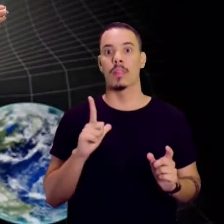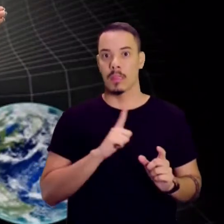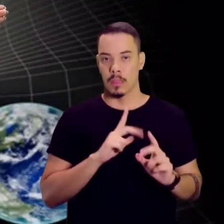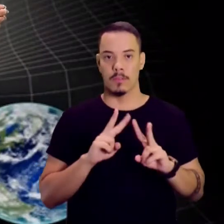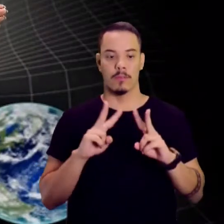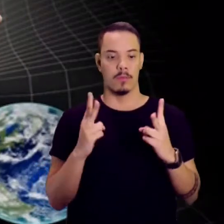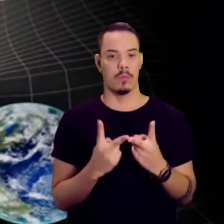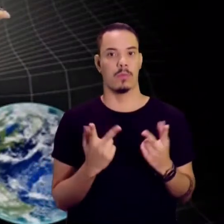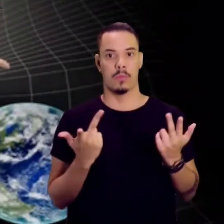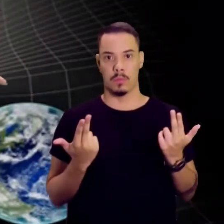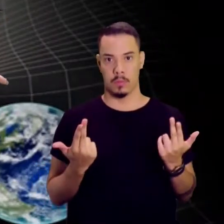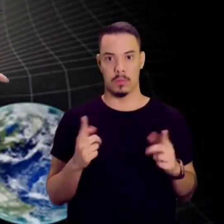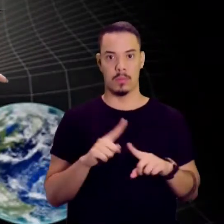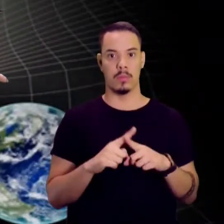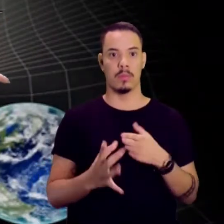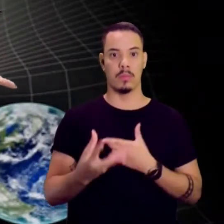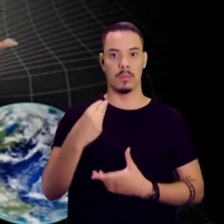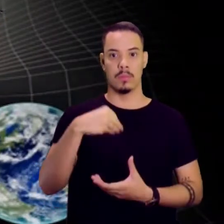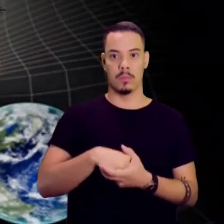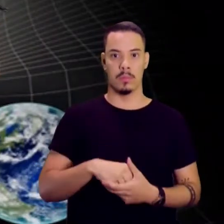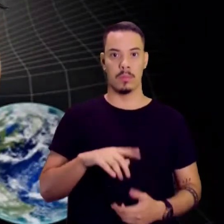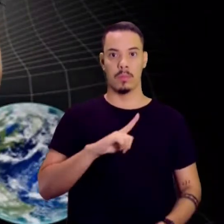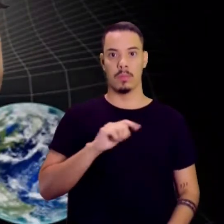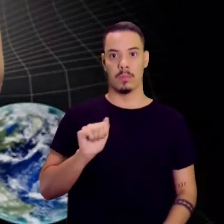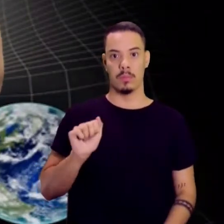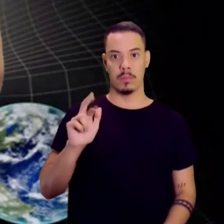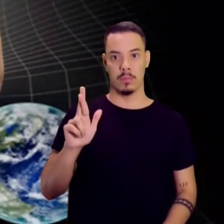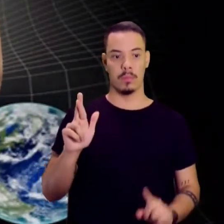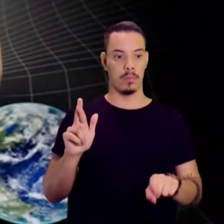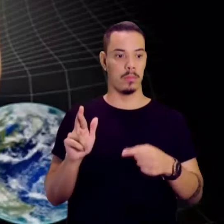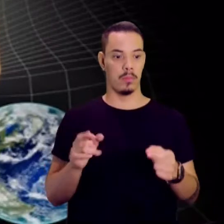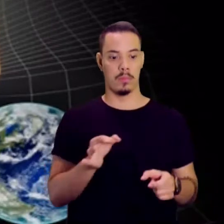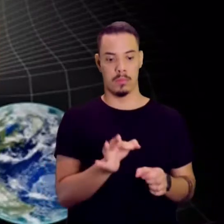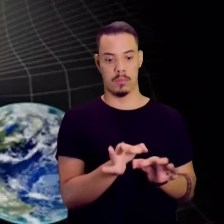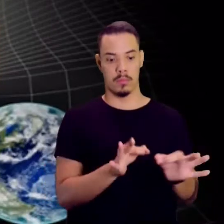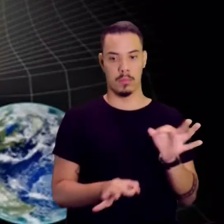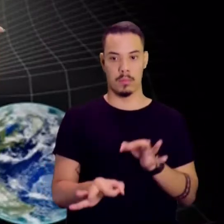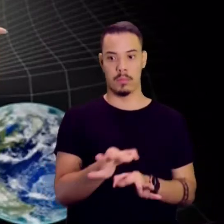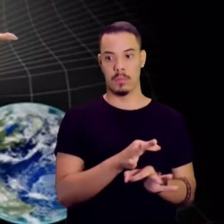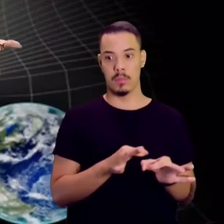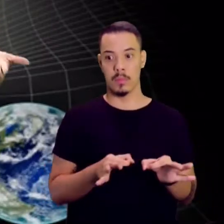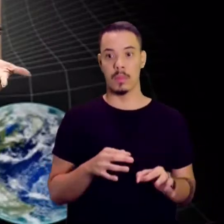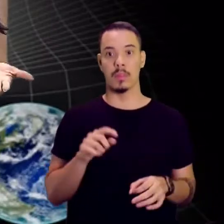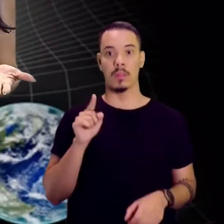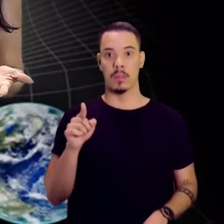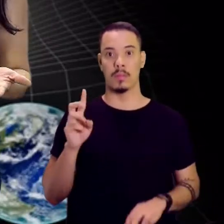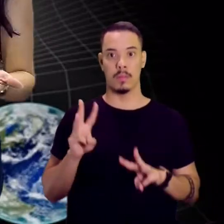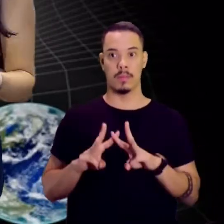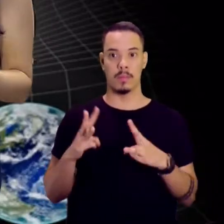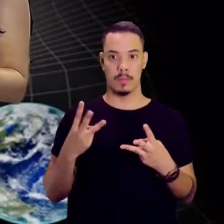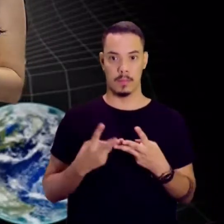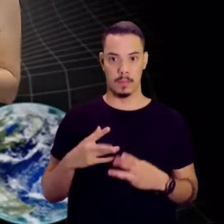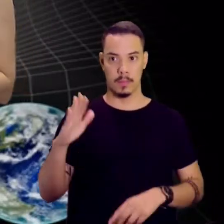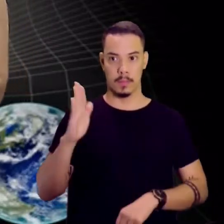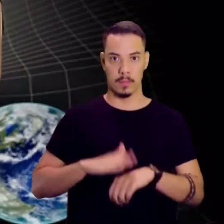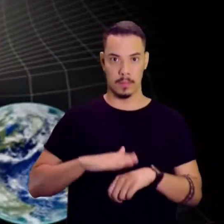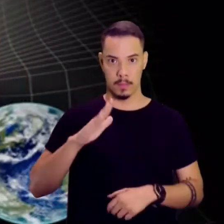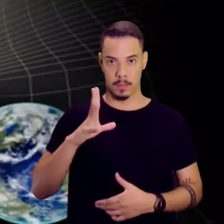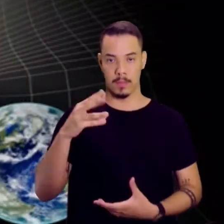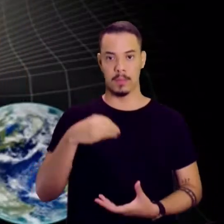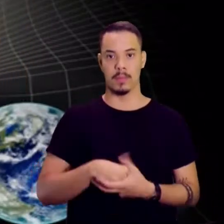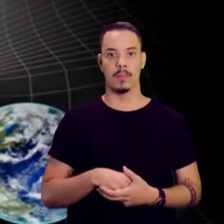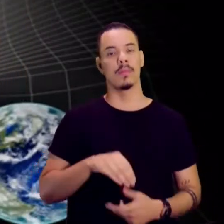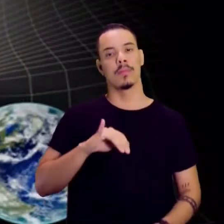volume ali, mas só que dentro de uma tem ar e da outra bolinha de gude. A que vai ter mais massa, ou seja, uma